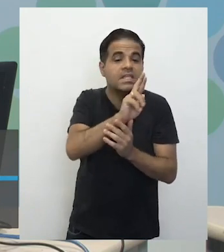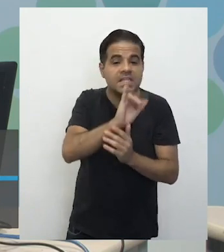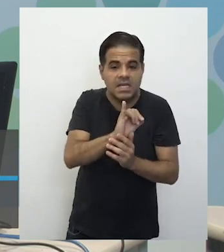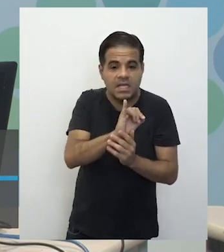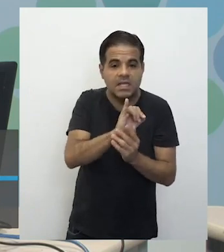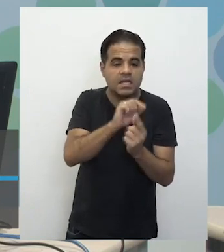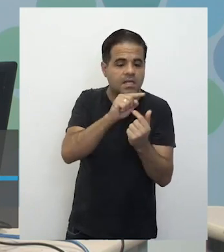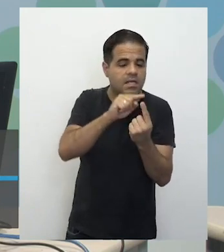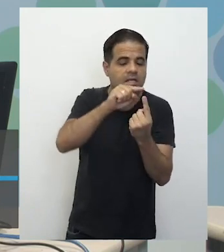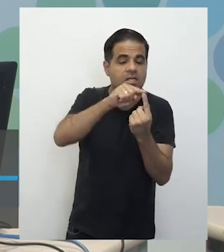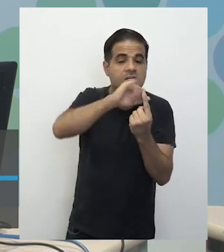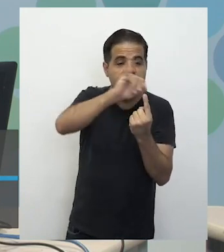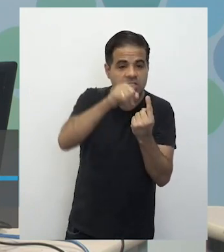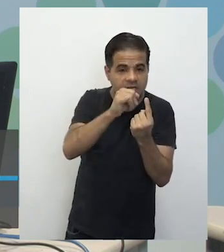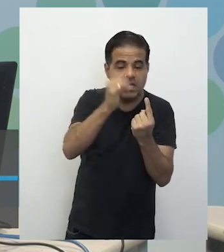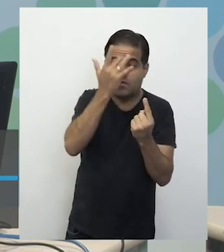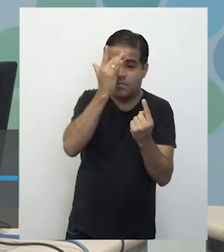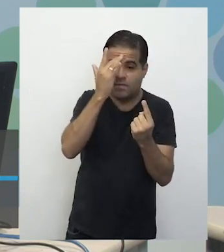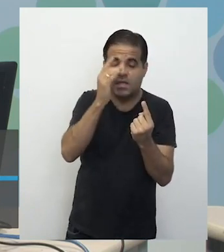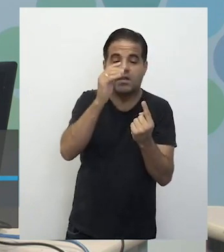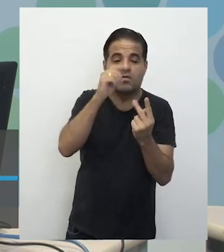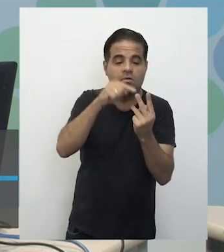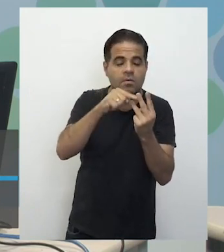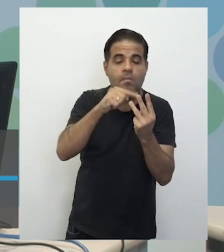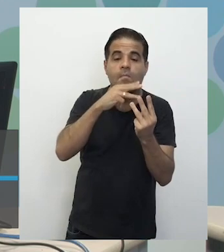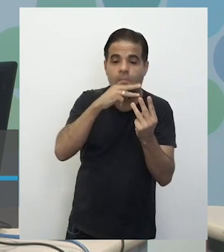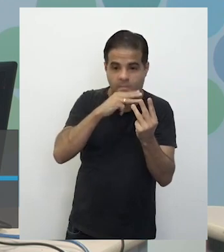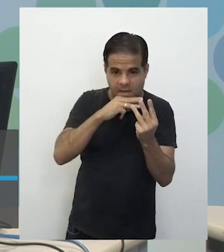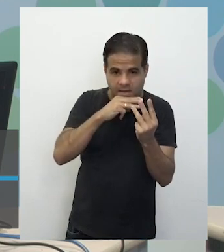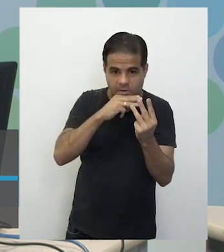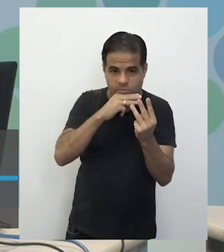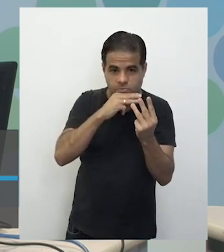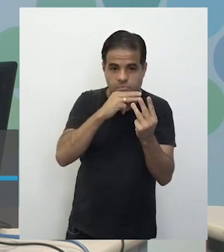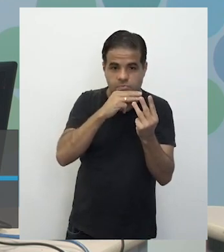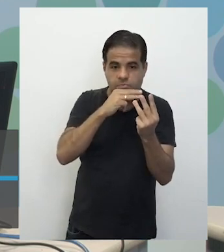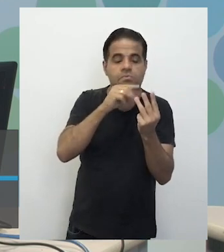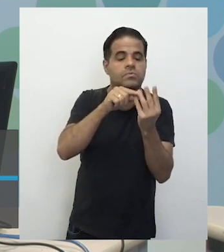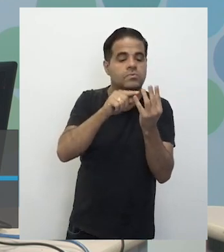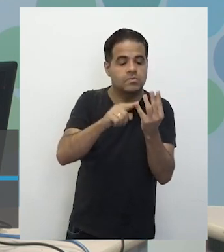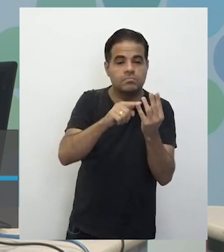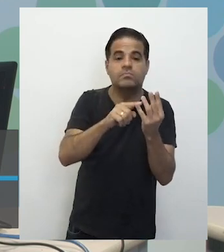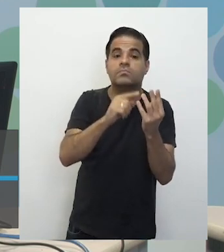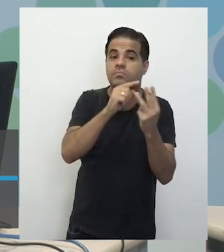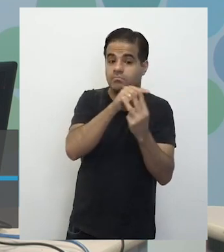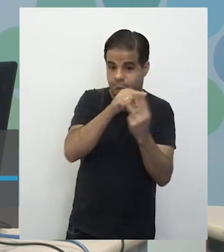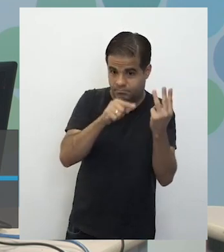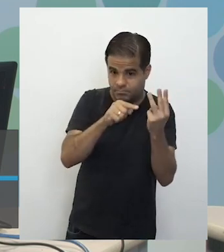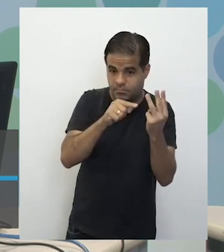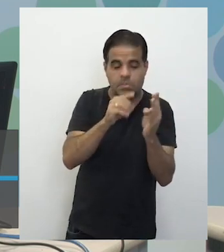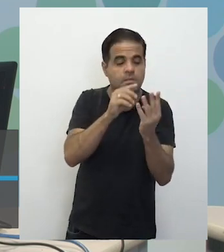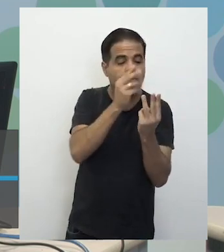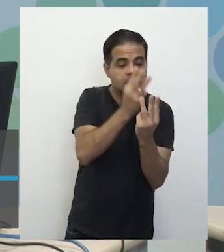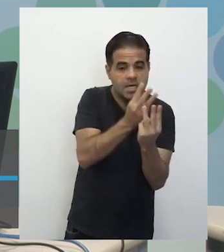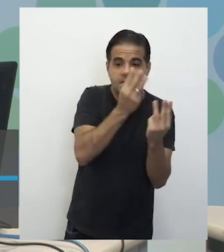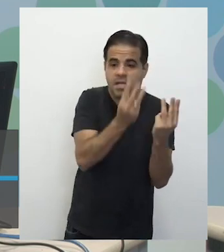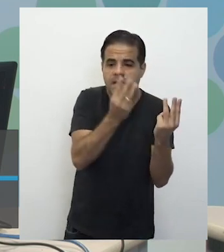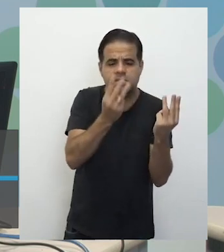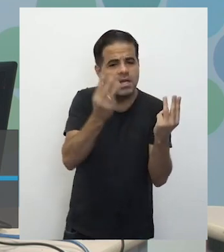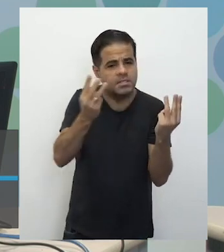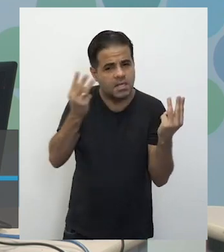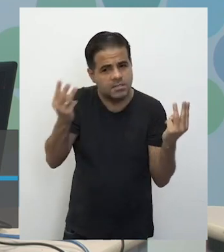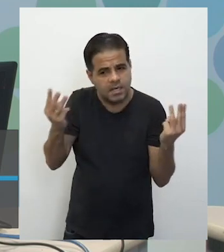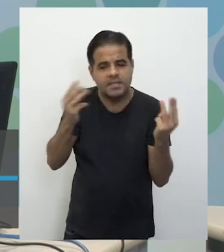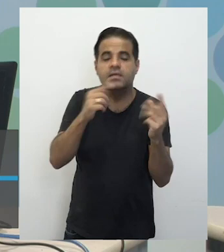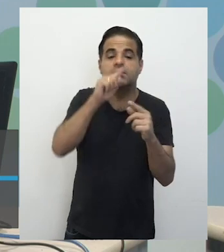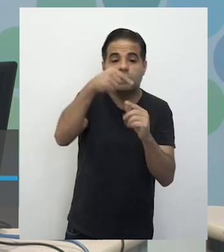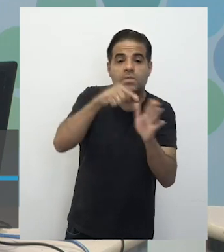né? Janeiro, fevereiro, março, um trimestre. Então, ele é dividido em 4 trimestres, e a partir disso é feita uma